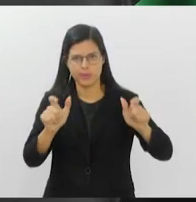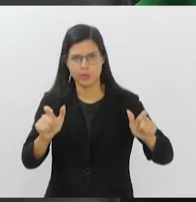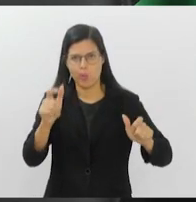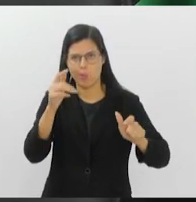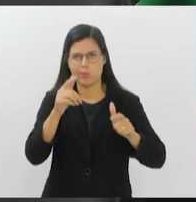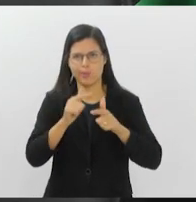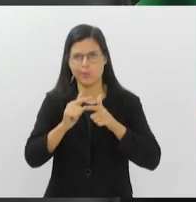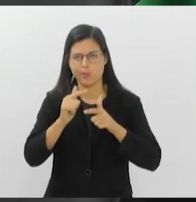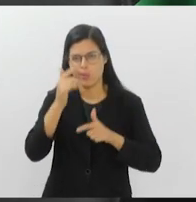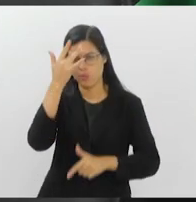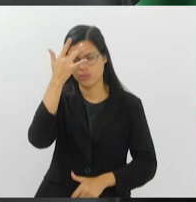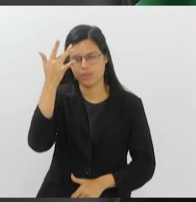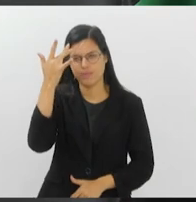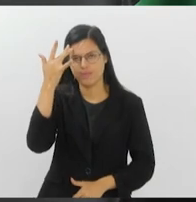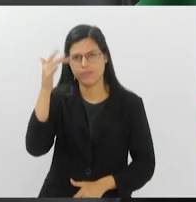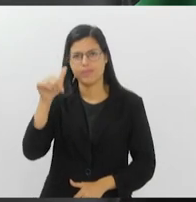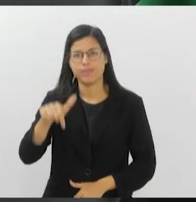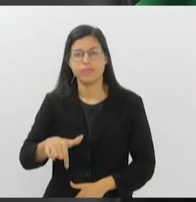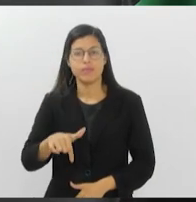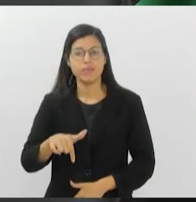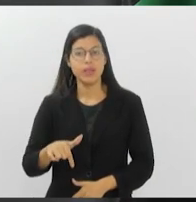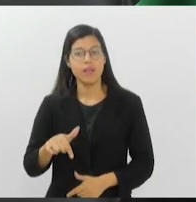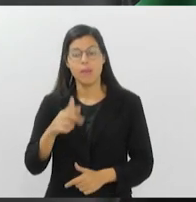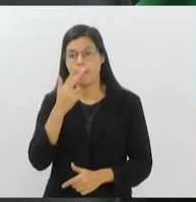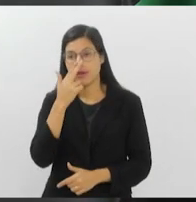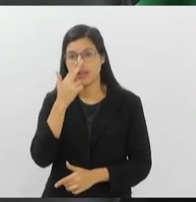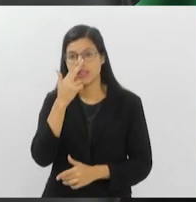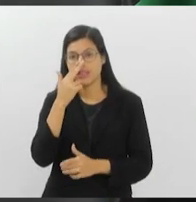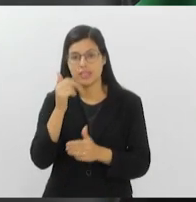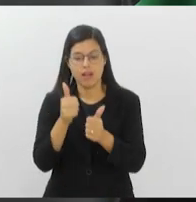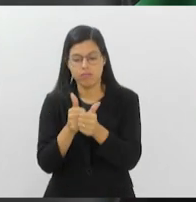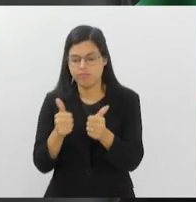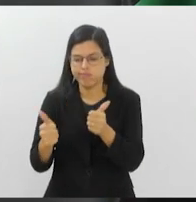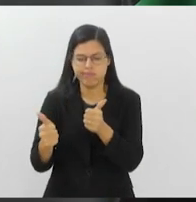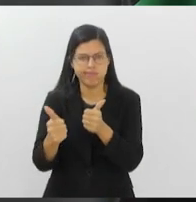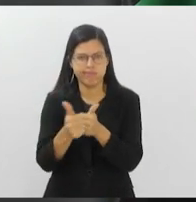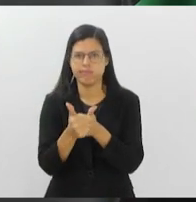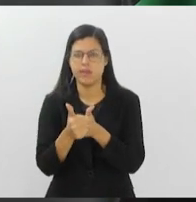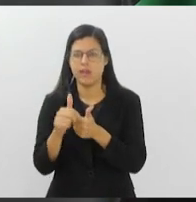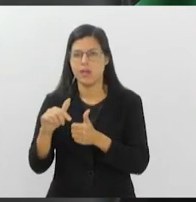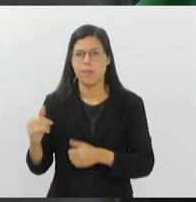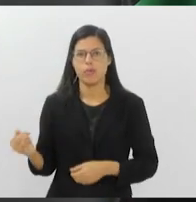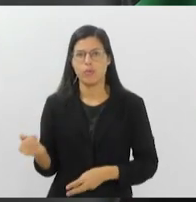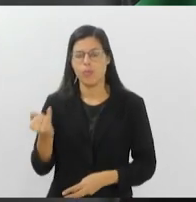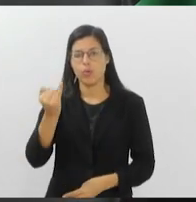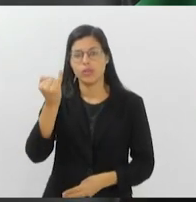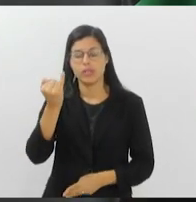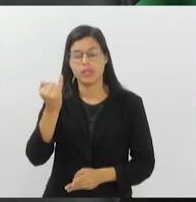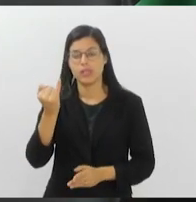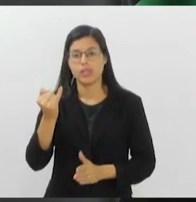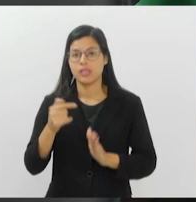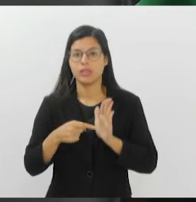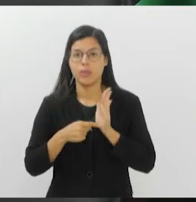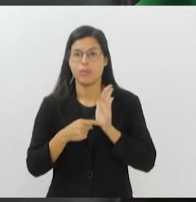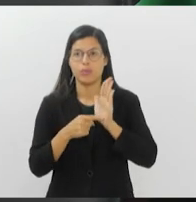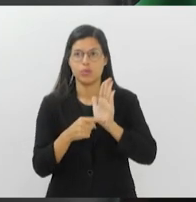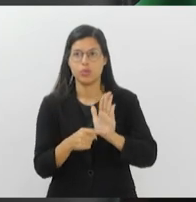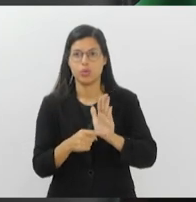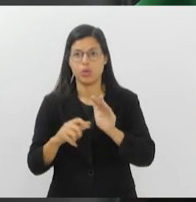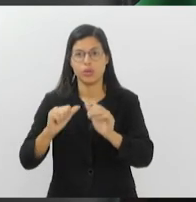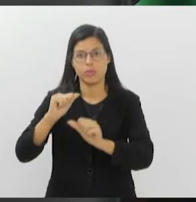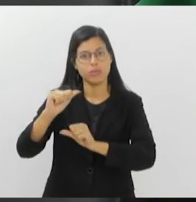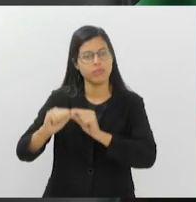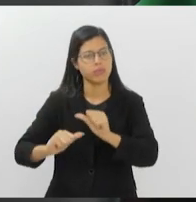ela estava à frente do seu tempo e trouxe uma importância enorme na modificação